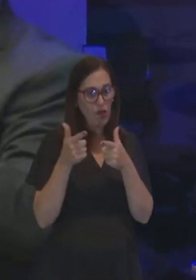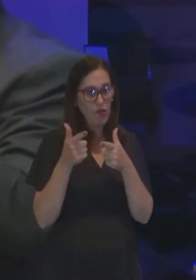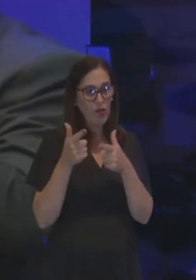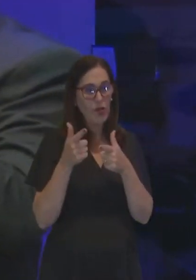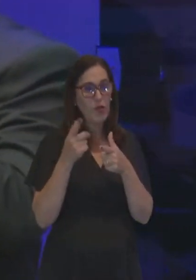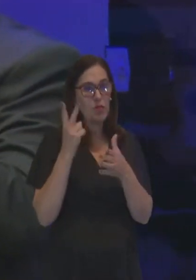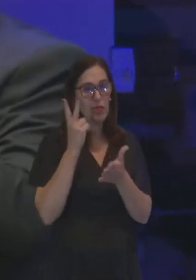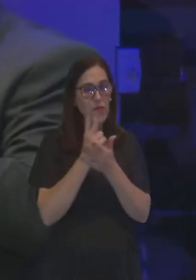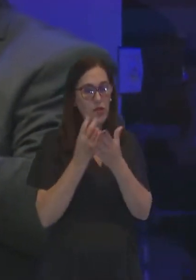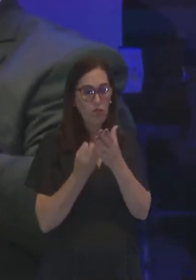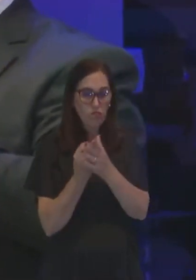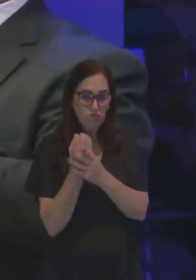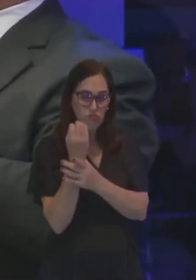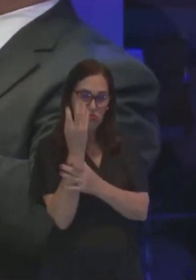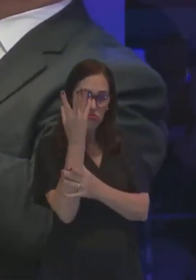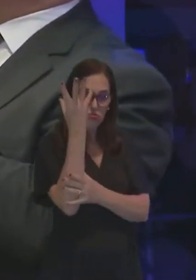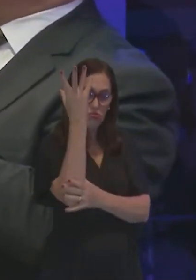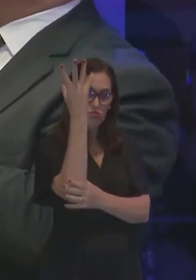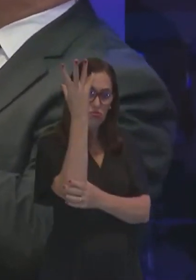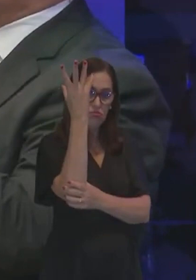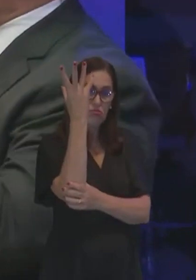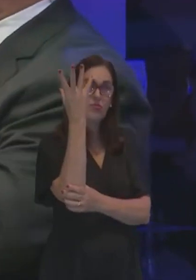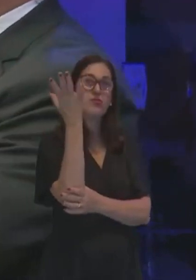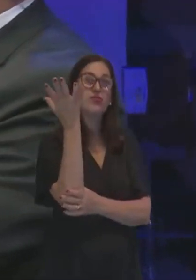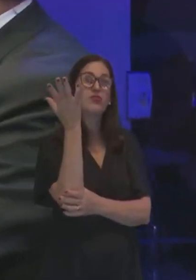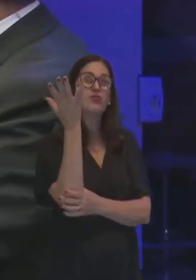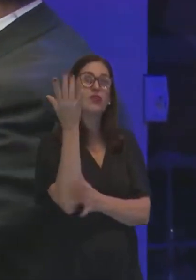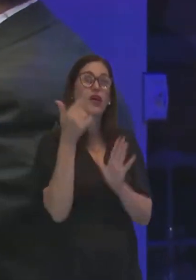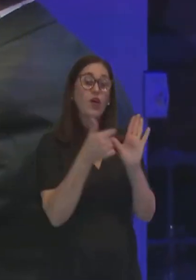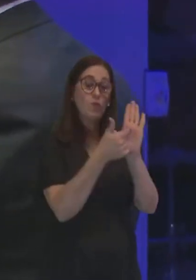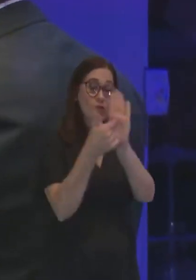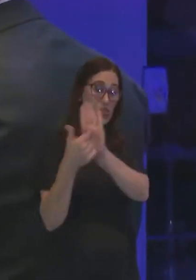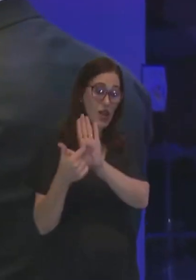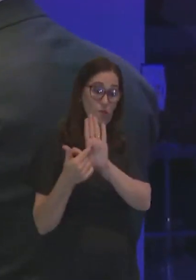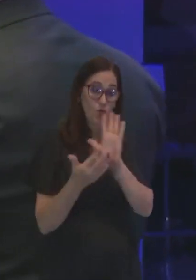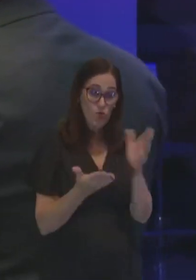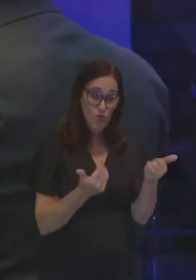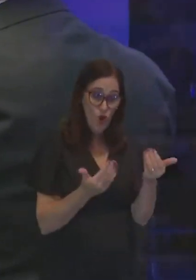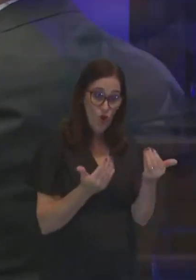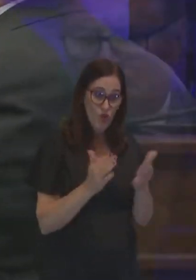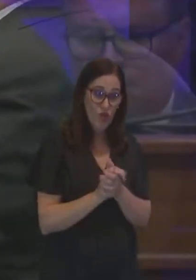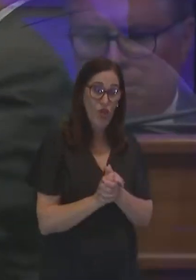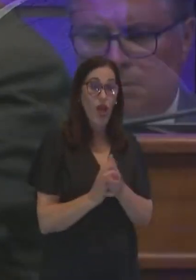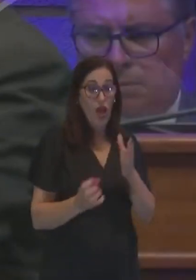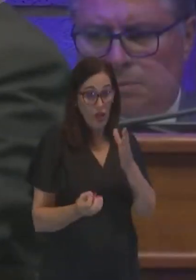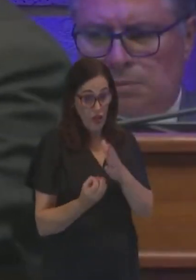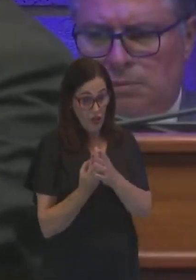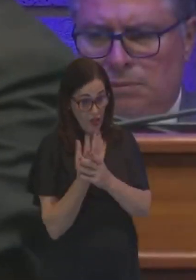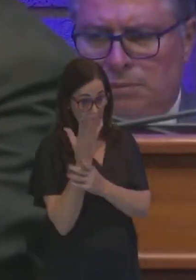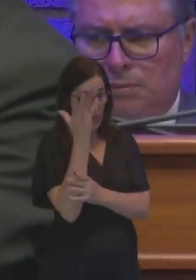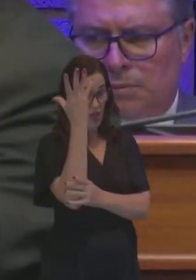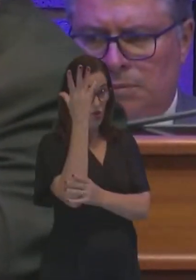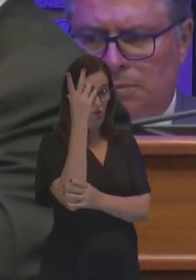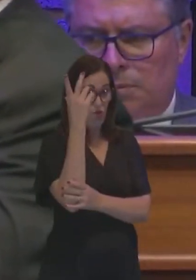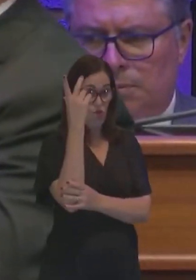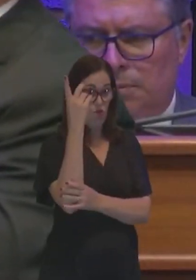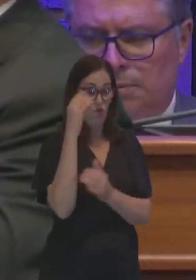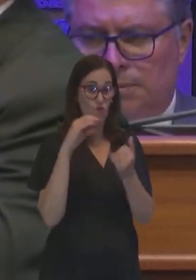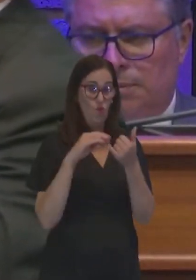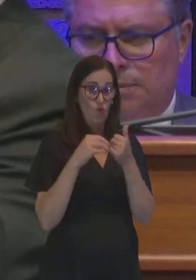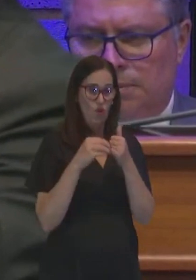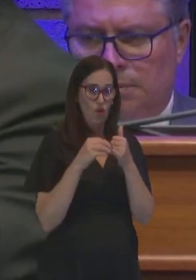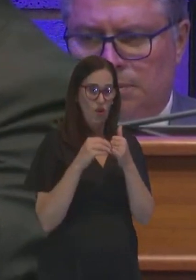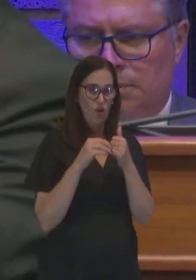ter crescido muito. Ele cresceu, meus jovens queridos, é isso que eu quero mostrar para vocês. Ele cresceu, mas